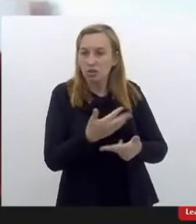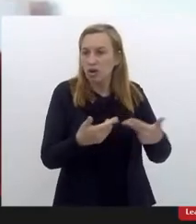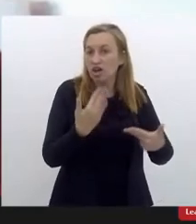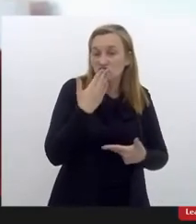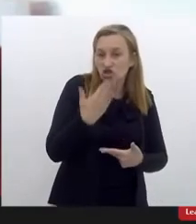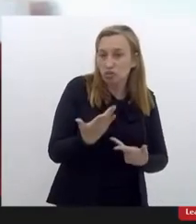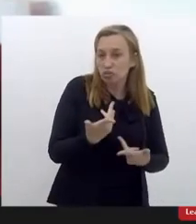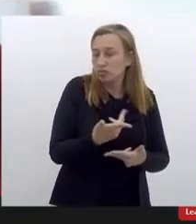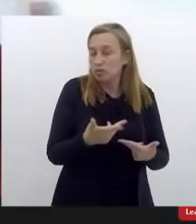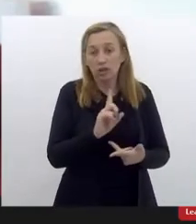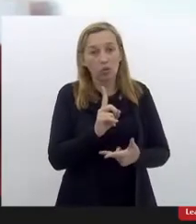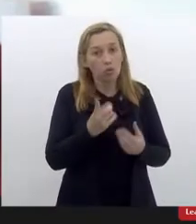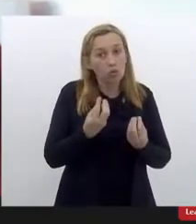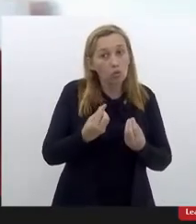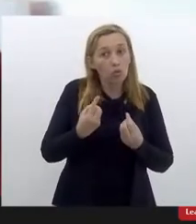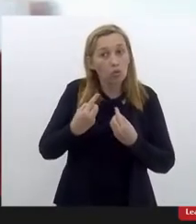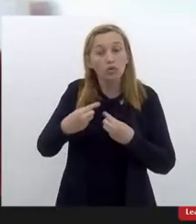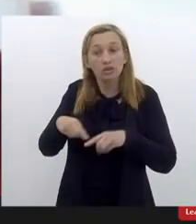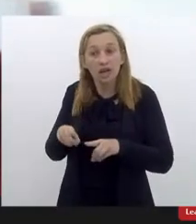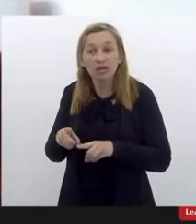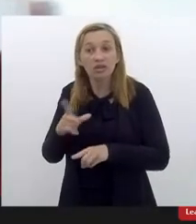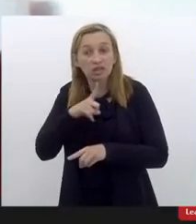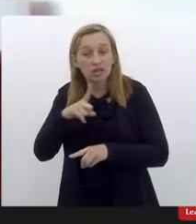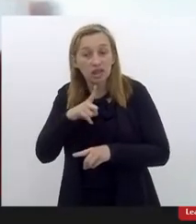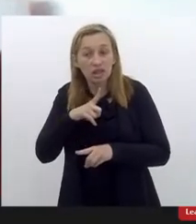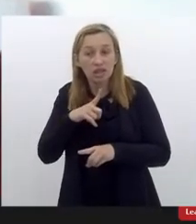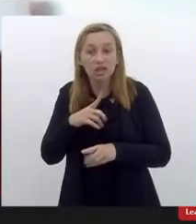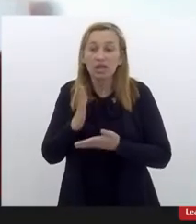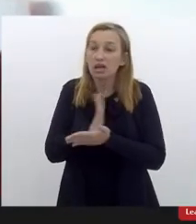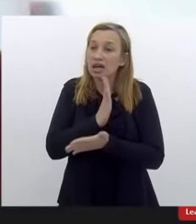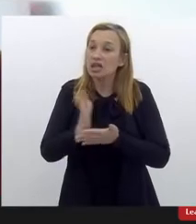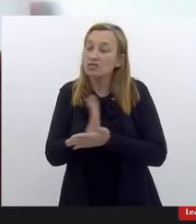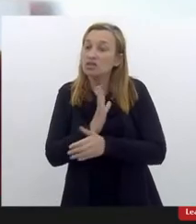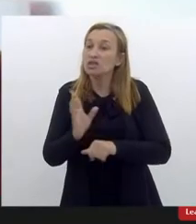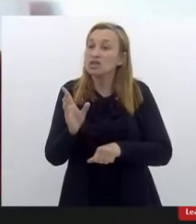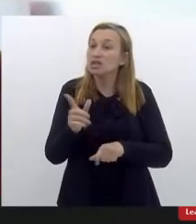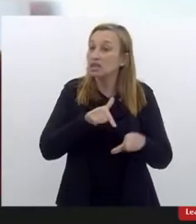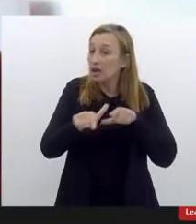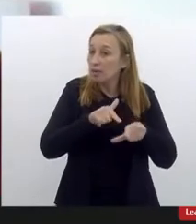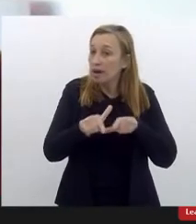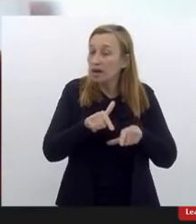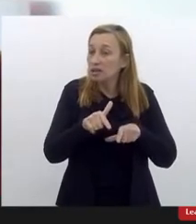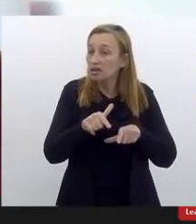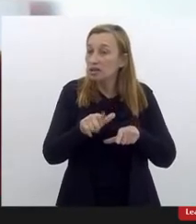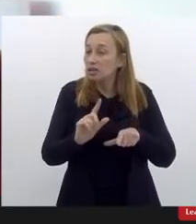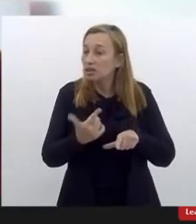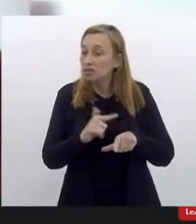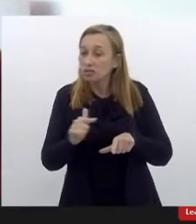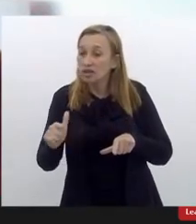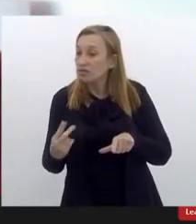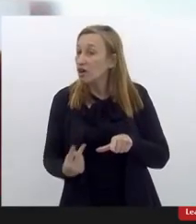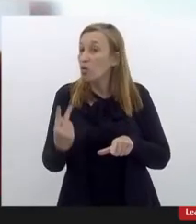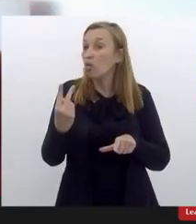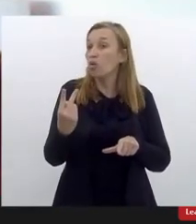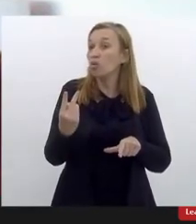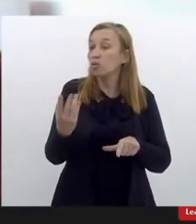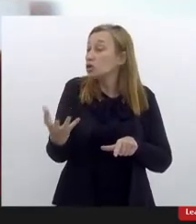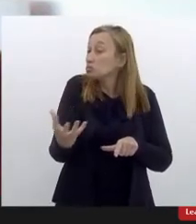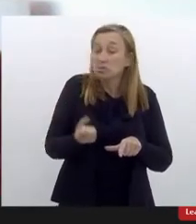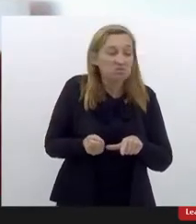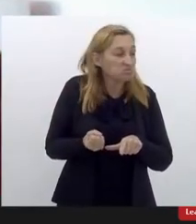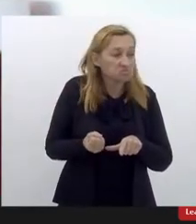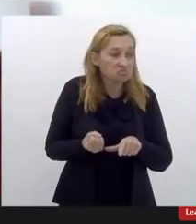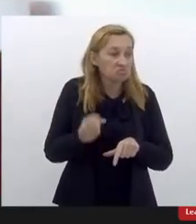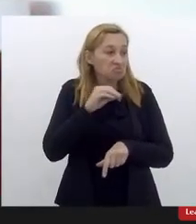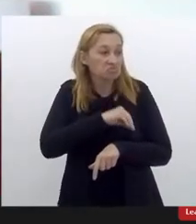distorção. Pelo contrário, o que a gente tem são distorções, muitas vezes, de carreiras que são subvalorizadas, né, não recebem